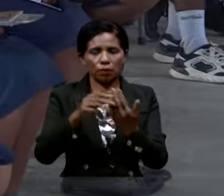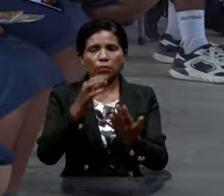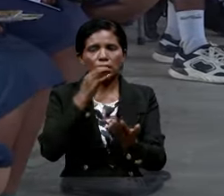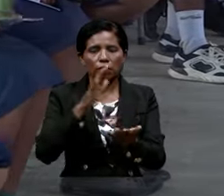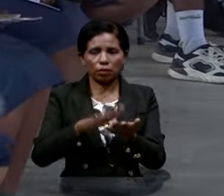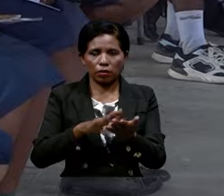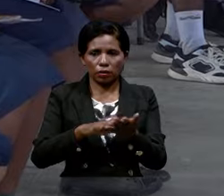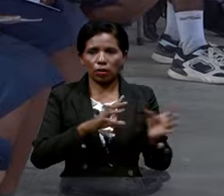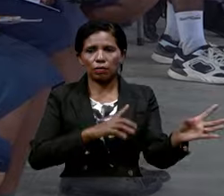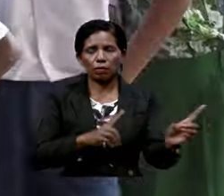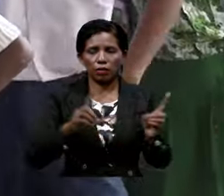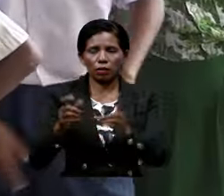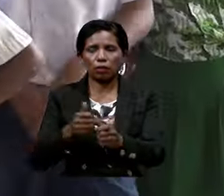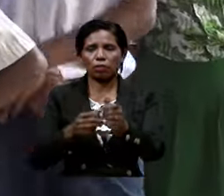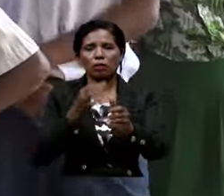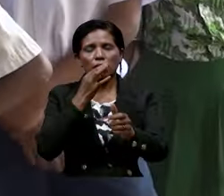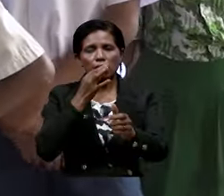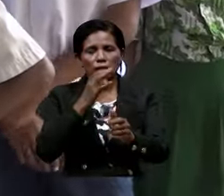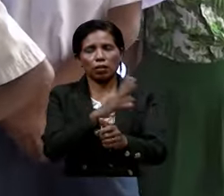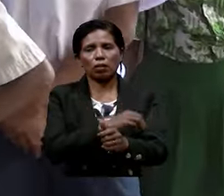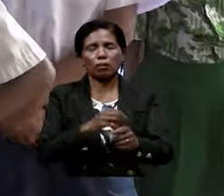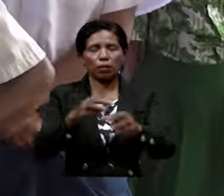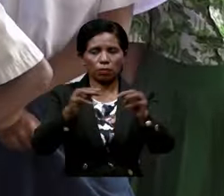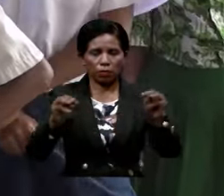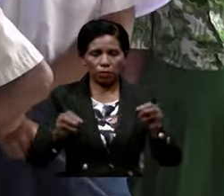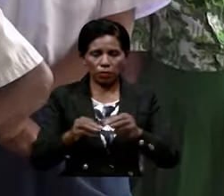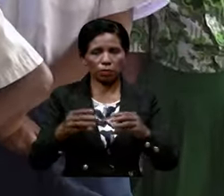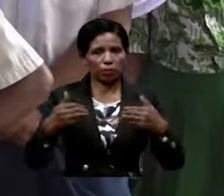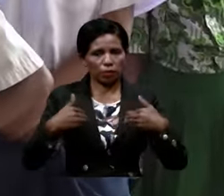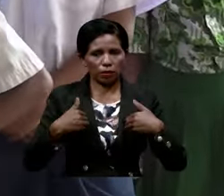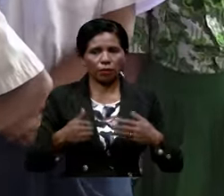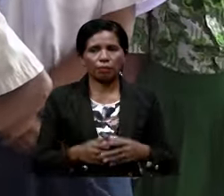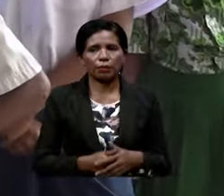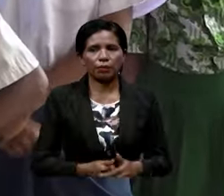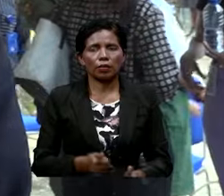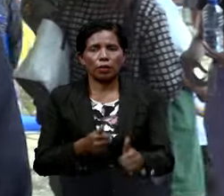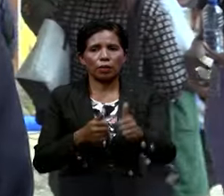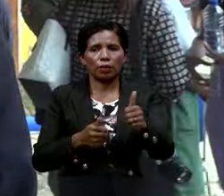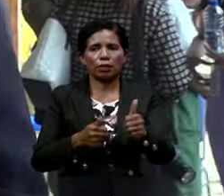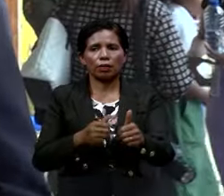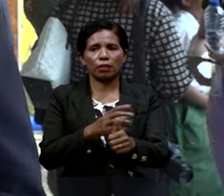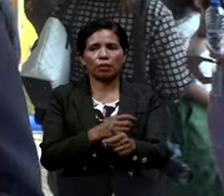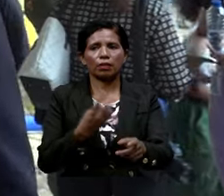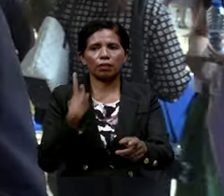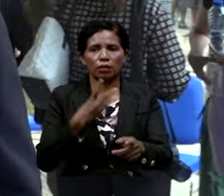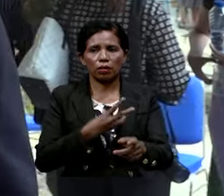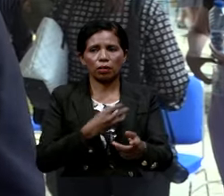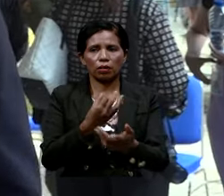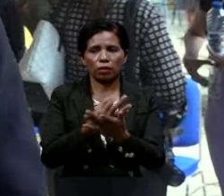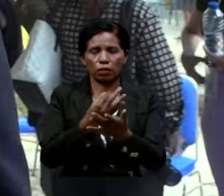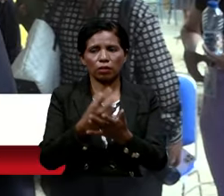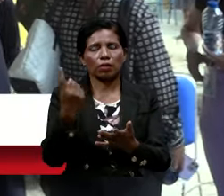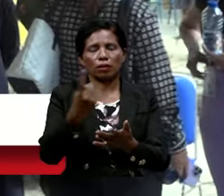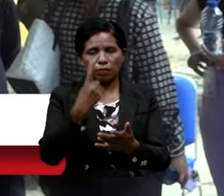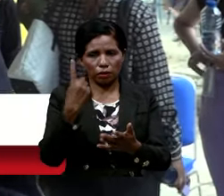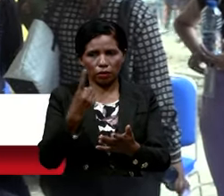ne se implementa tuira ihan local ne becada município iha. Baseia ba menu ne bem ohin ne, ninha custo ne se nafatin,